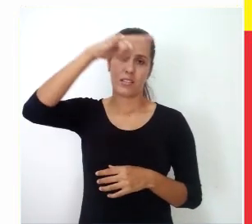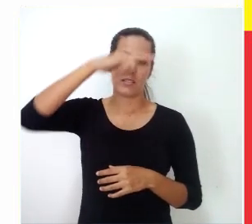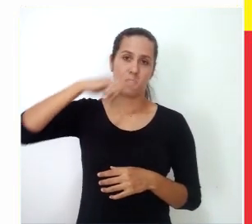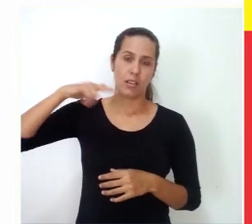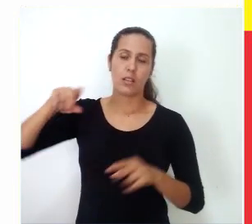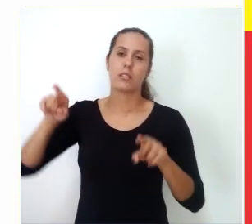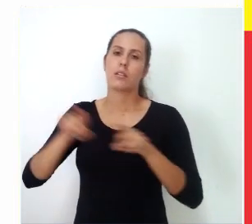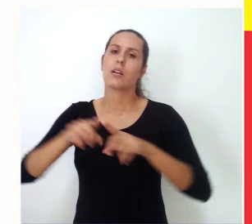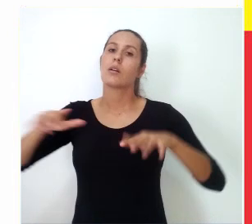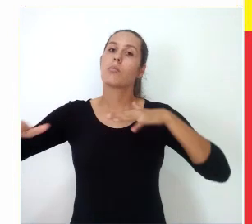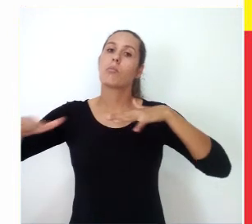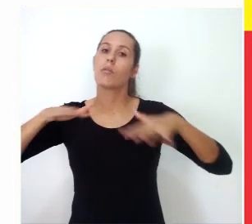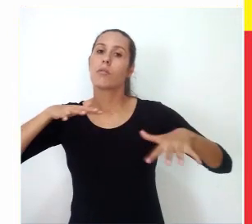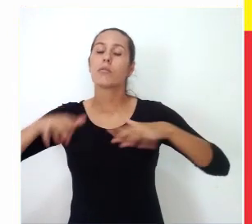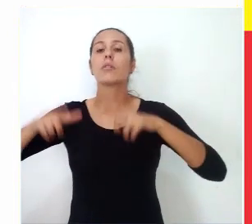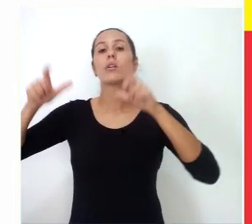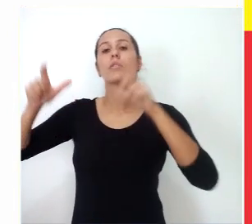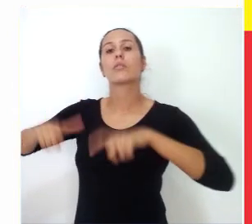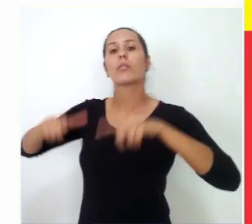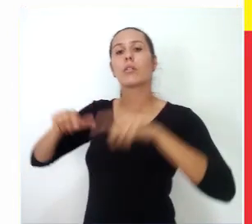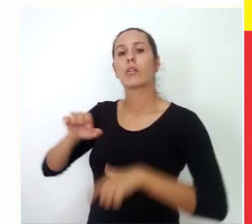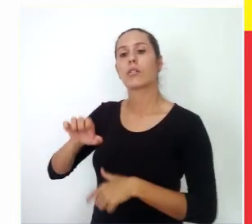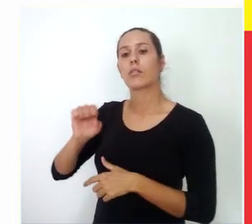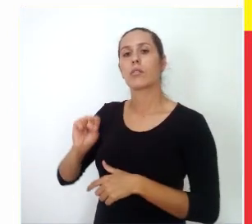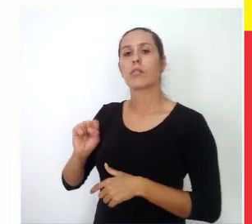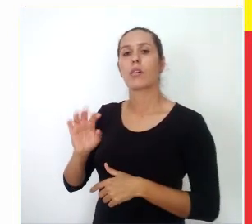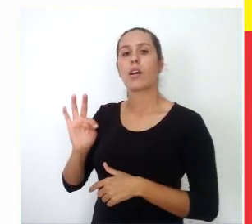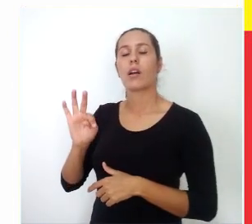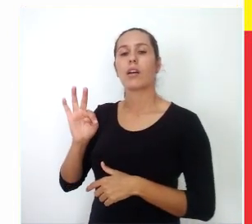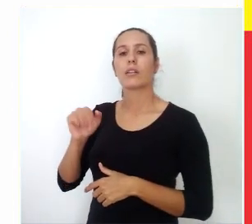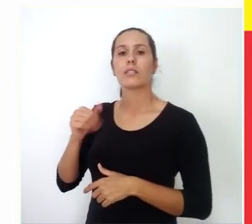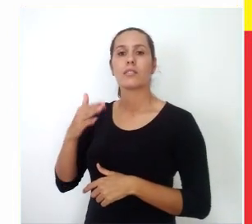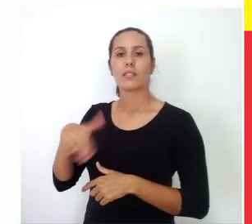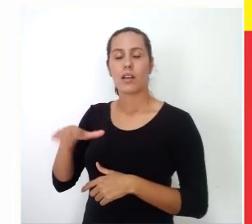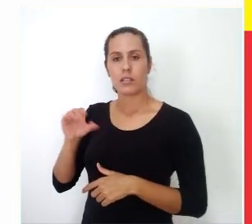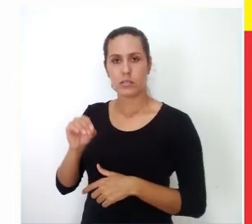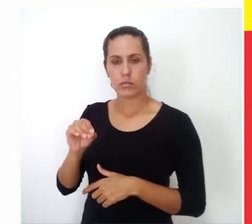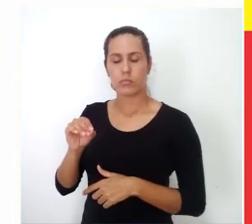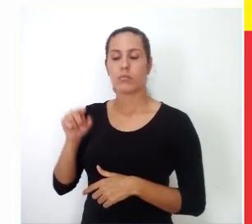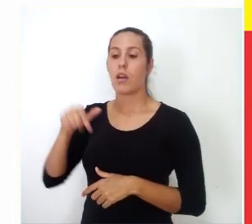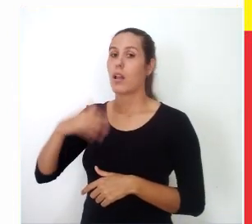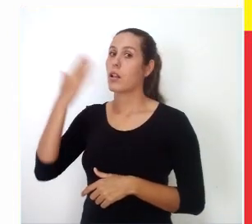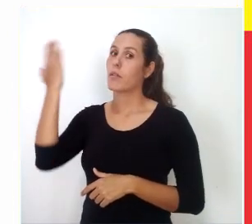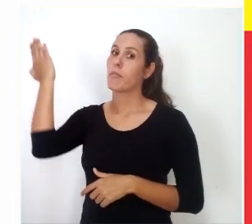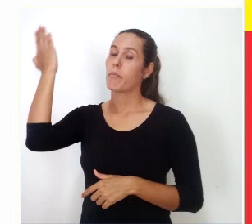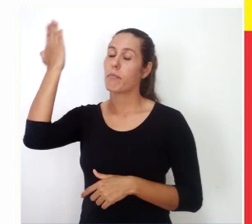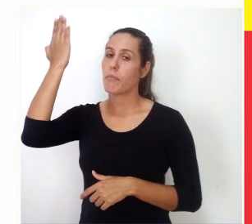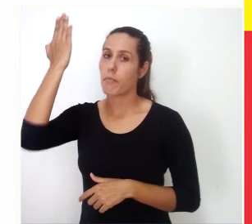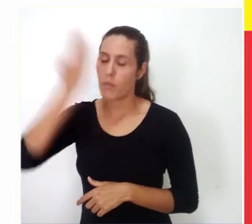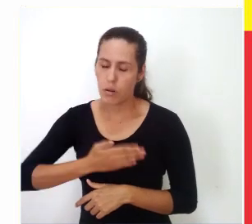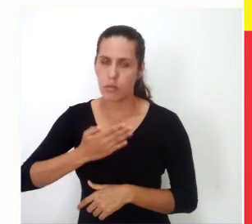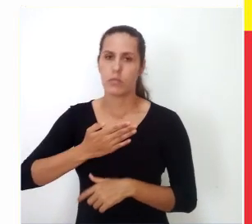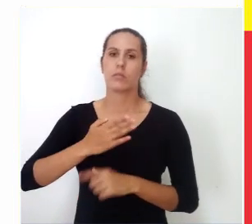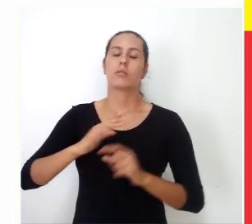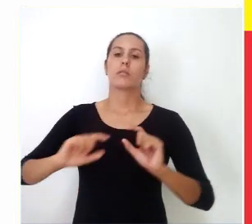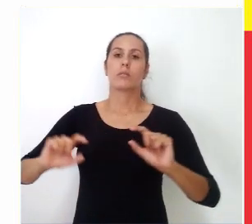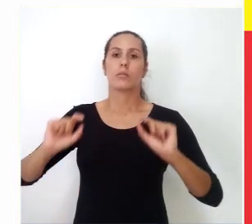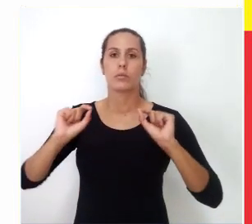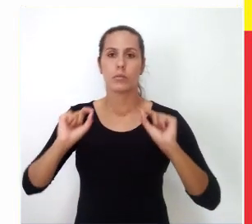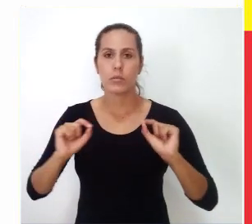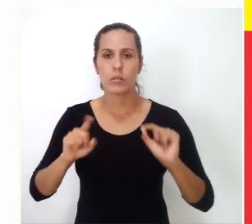e o movimento da Estação Espacial Internacional, comprovam,